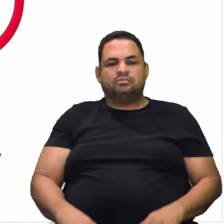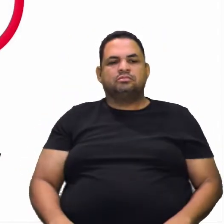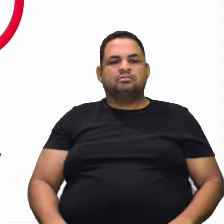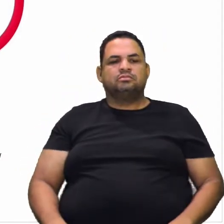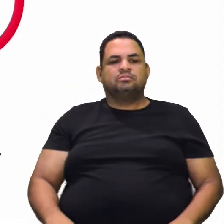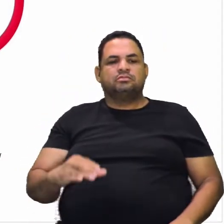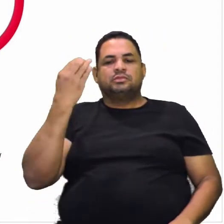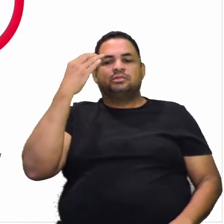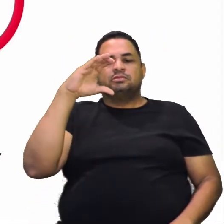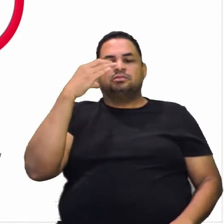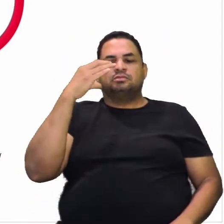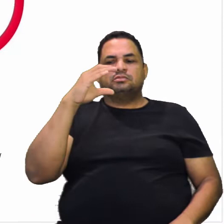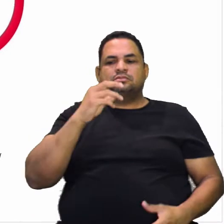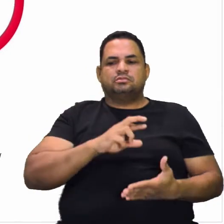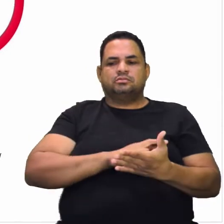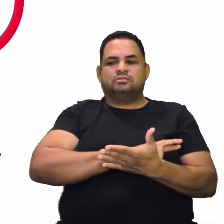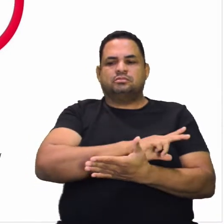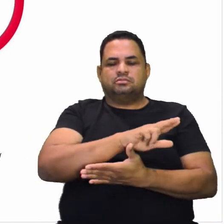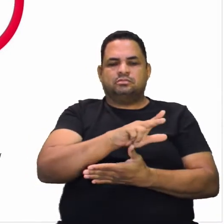Ciências,